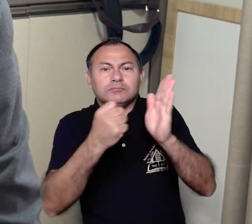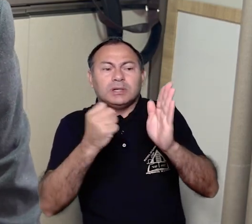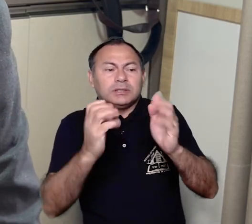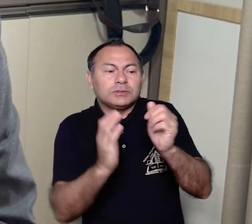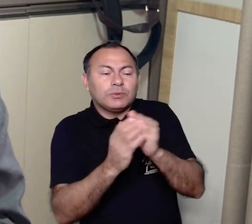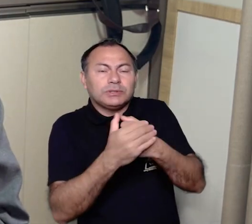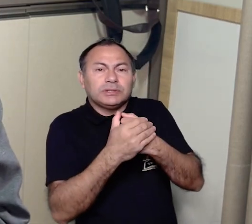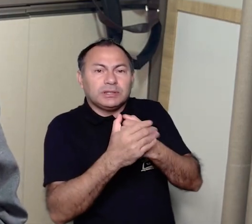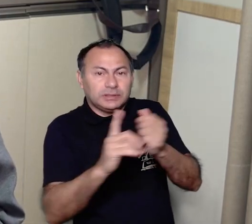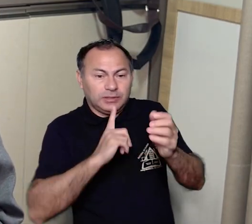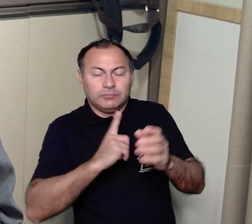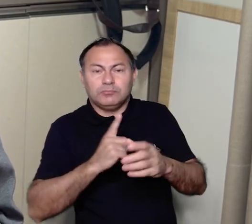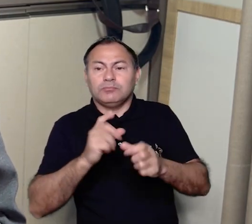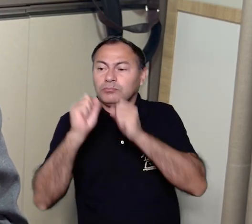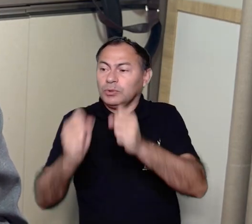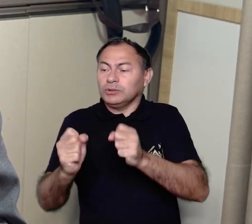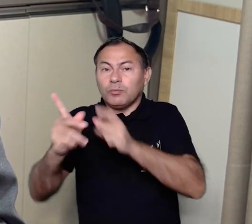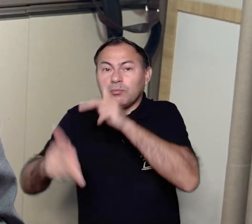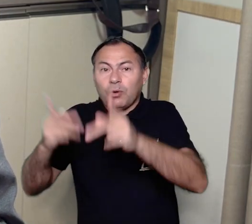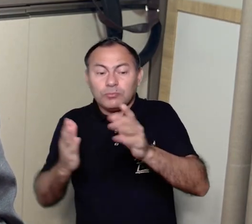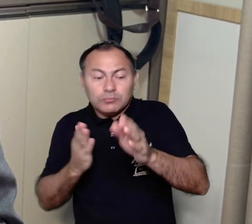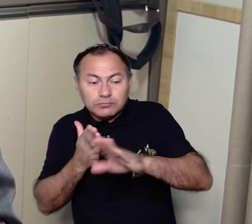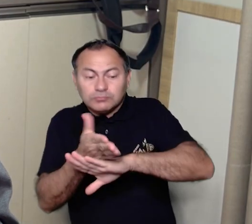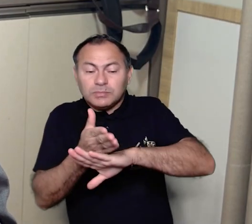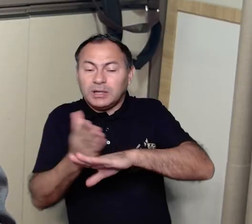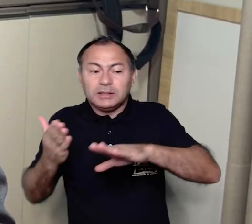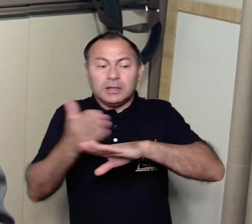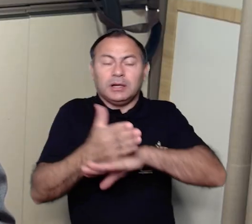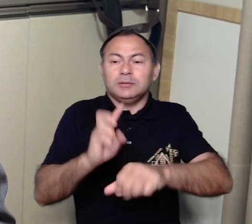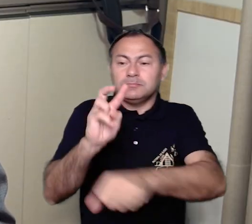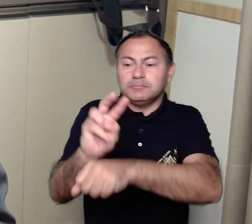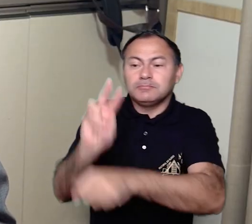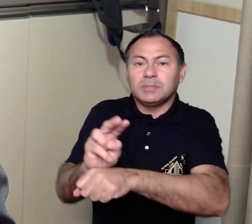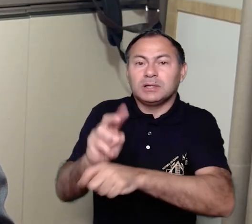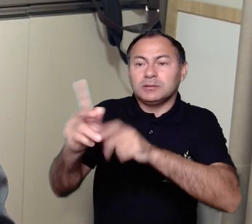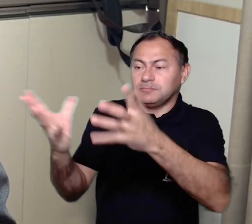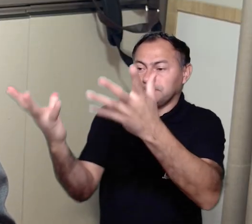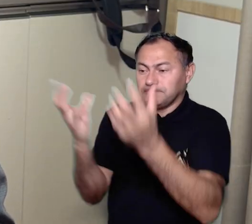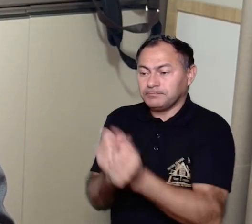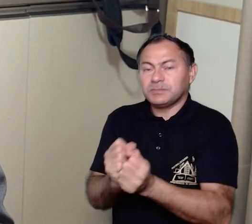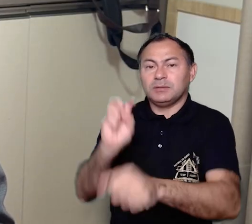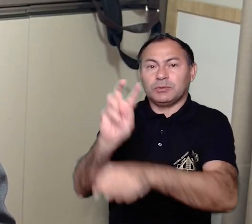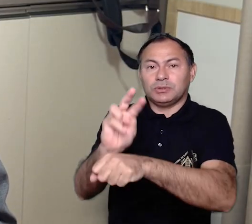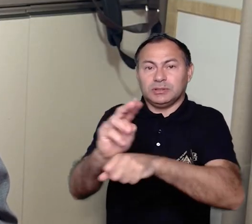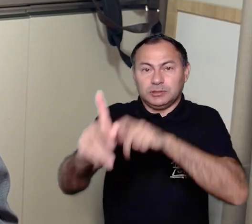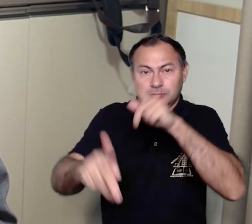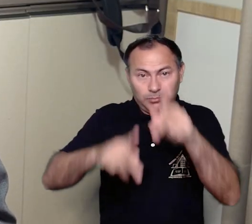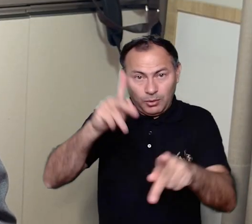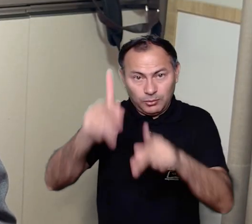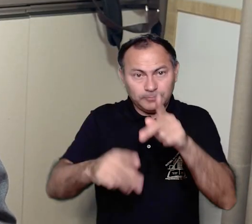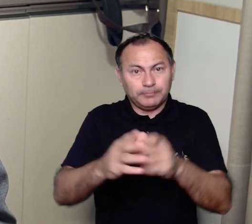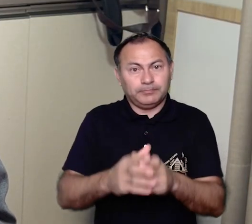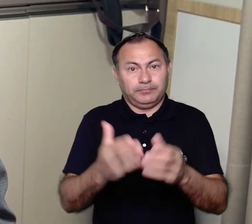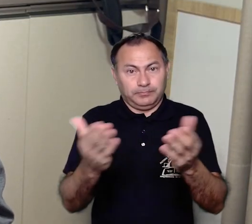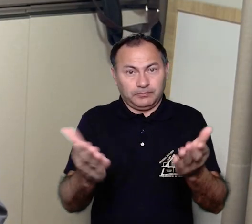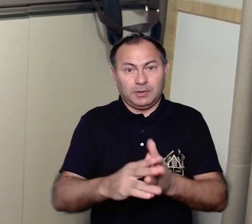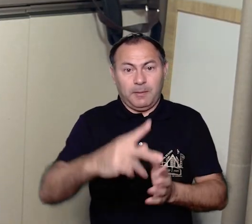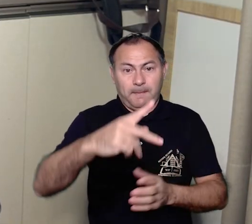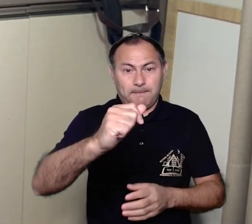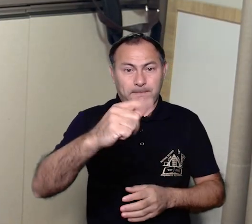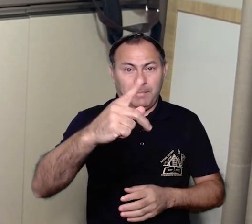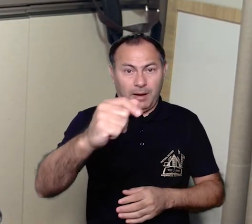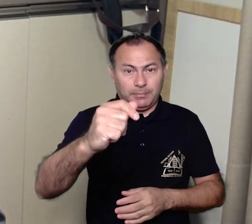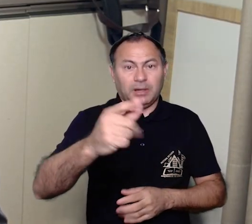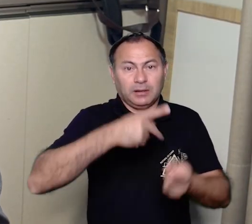porta escondida, onde pudesse acolher e proteger essas pessoas. Tanto que o